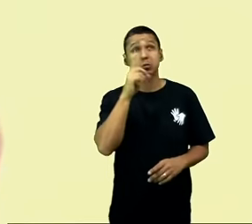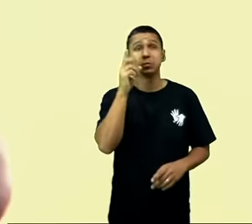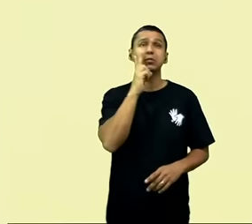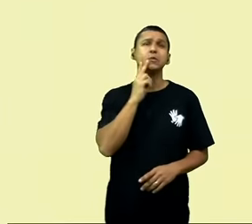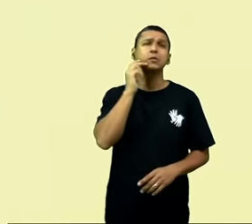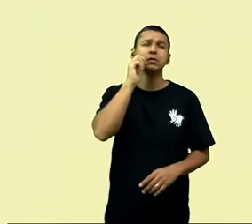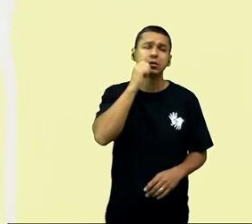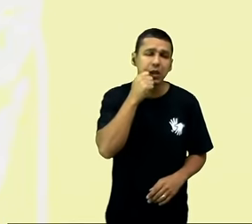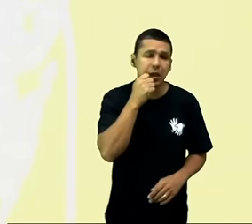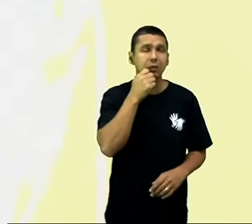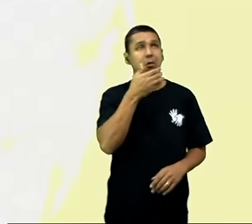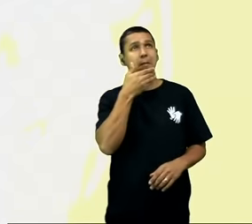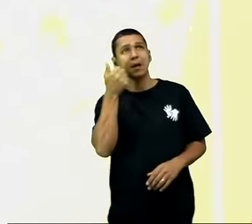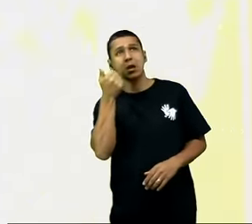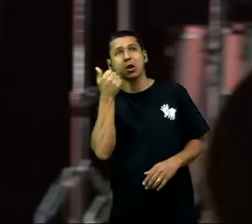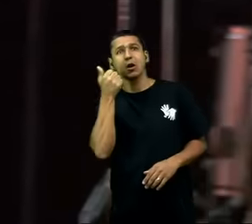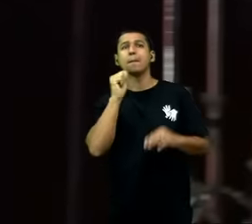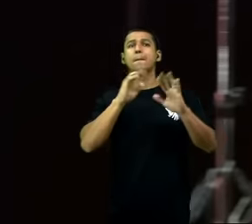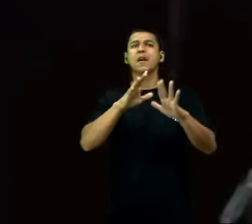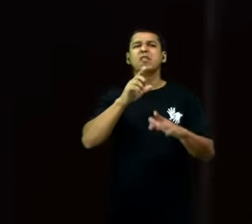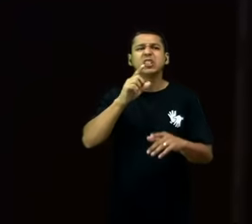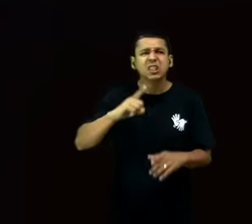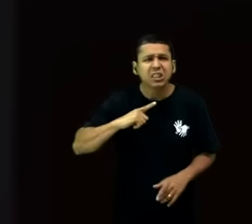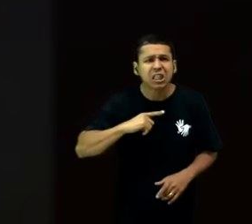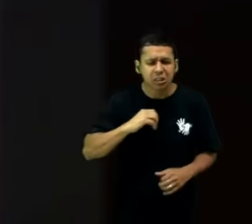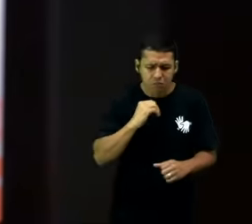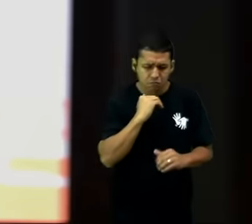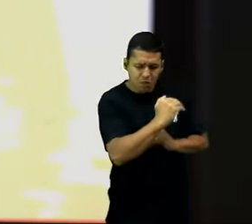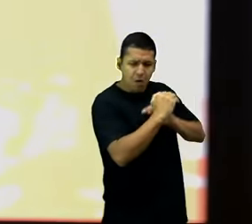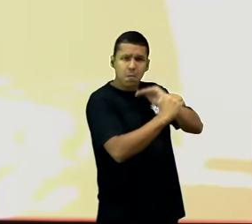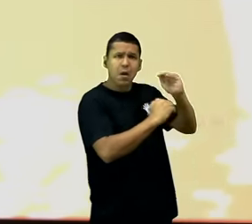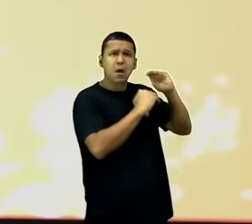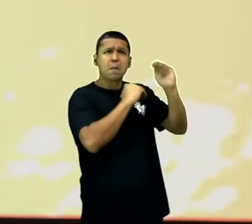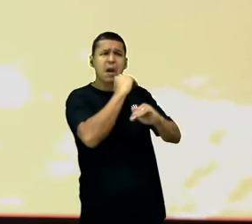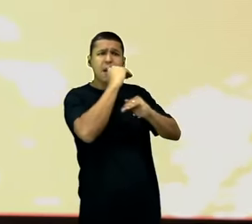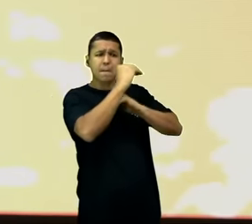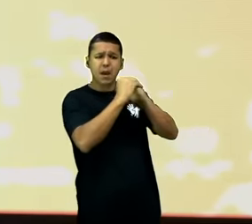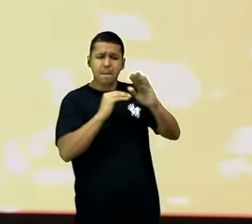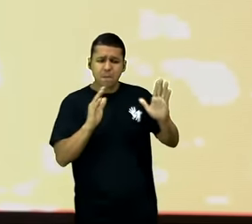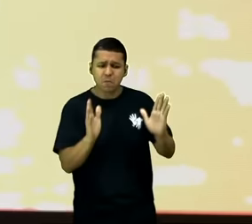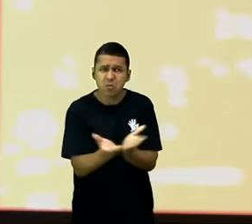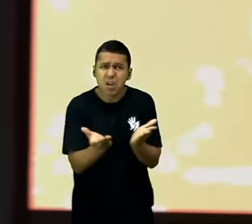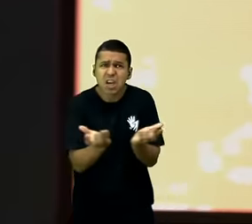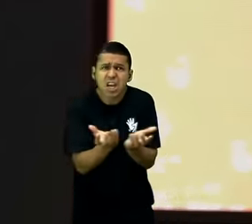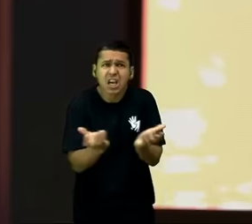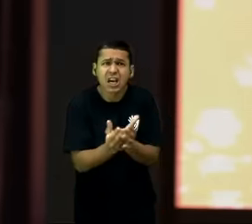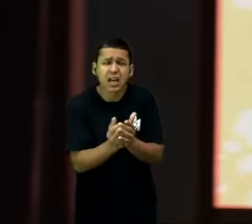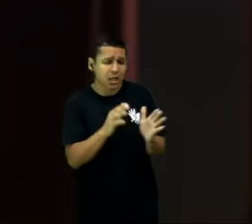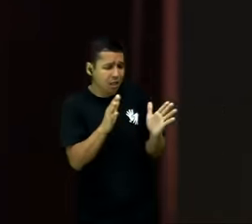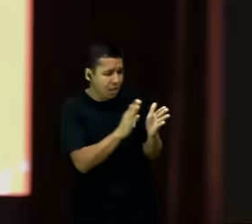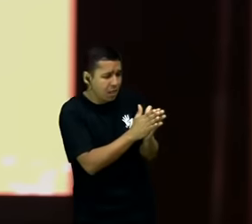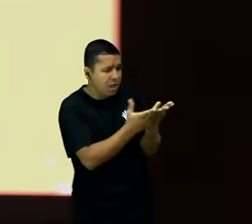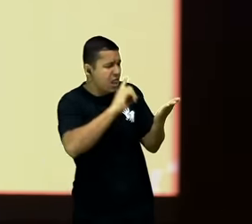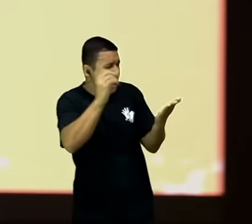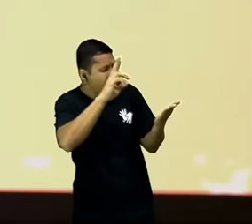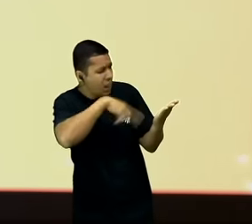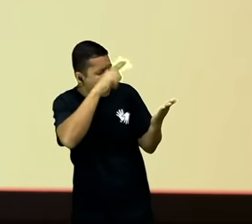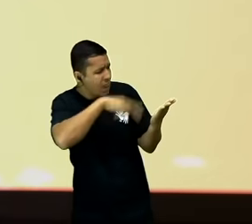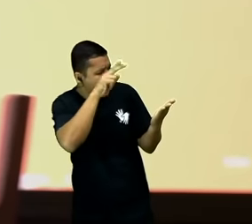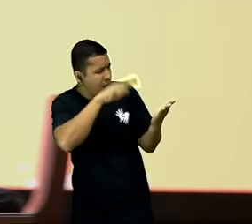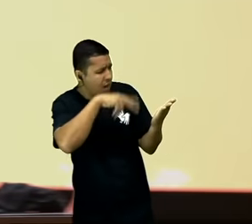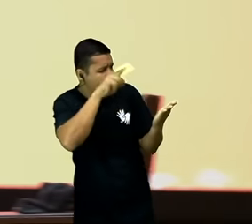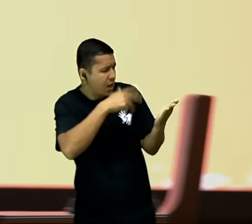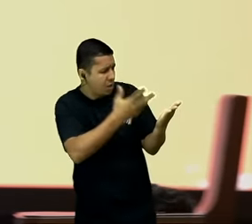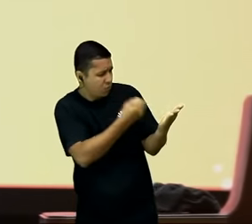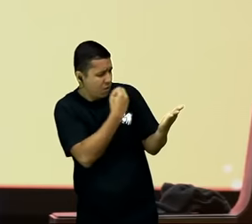melhorando um pouquinho. Meu amigo, você tem que crescer, pegar fogo, cada vez ser mais crente, cada vez ler mais a Bíblia. Os empresários vão ver você, vai acontecer alguma coisa. O